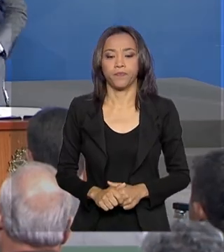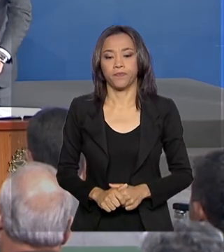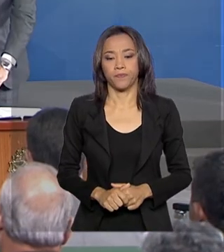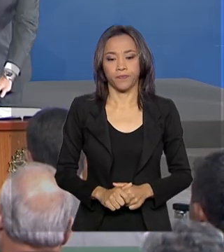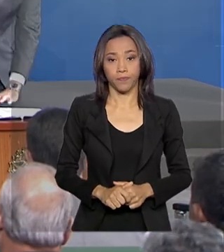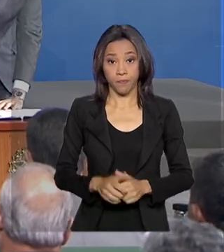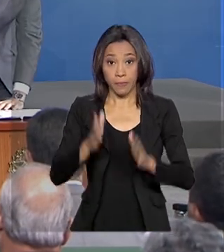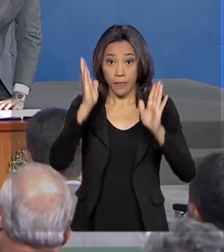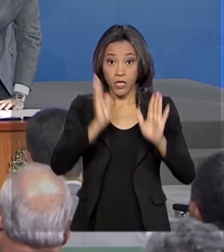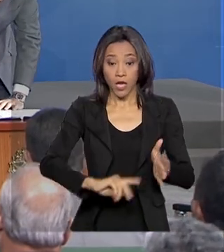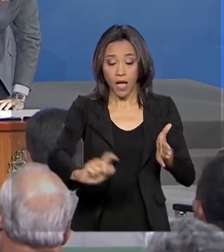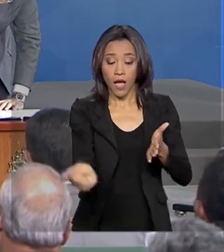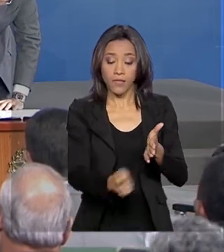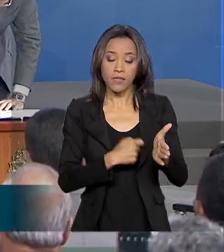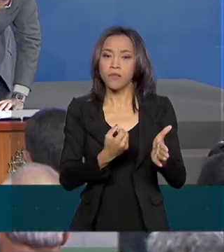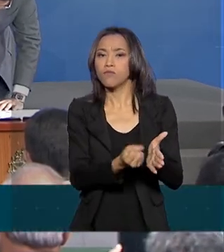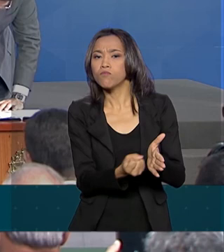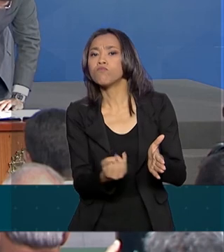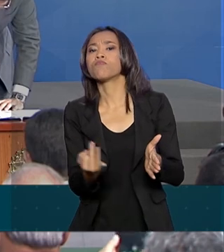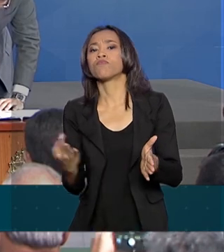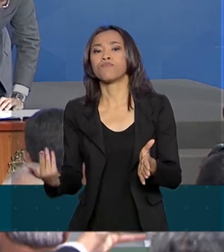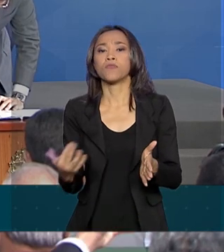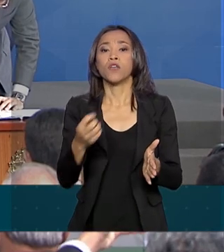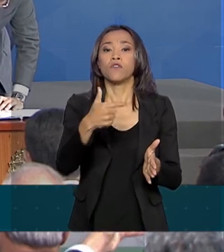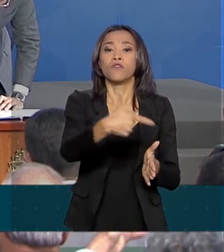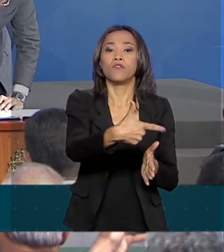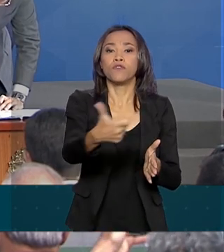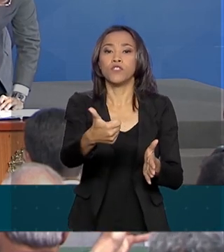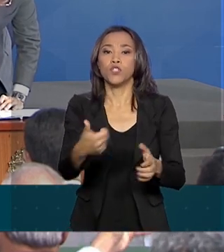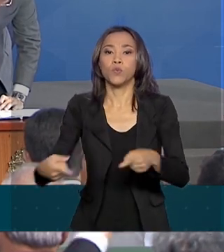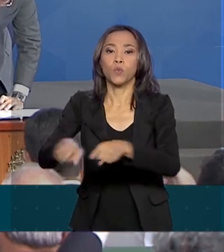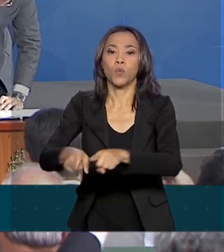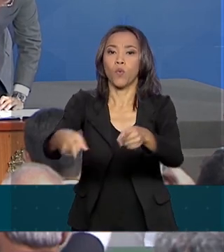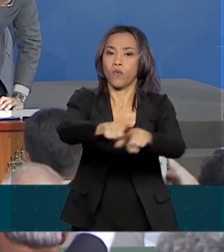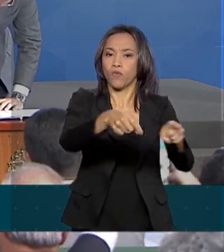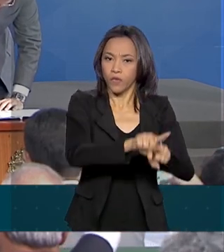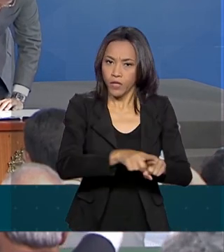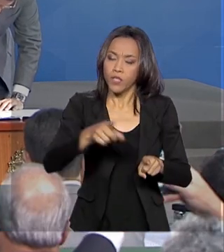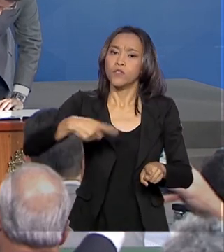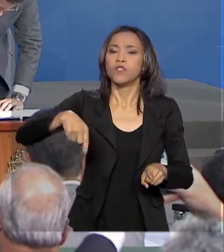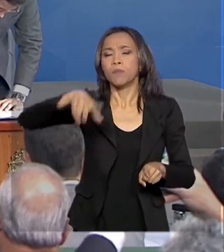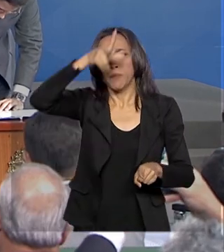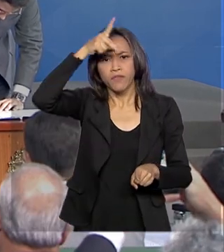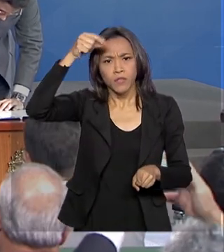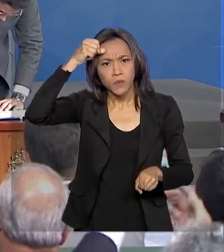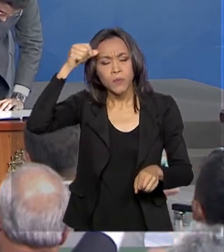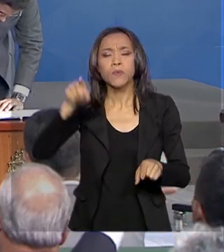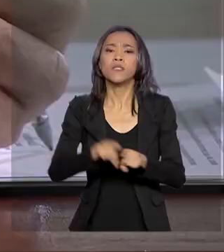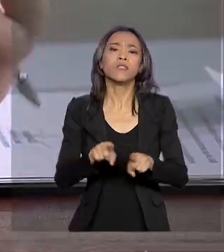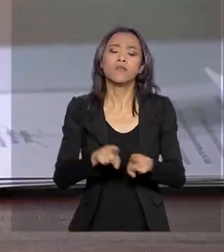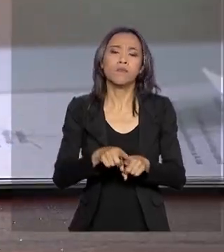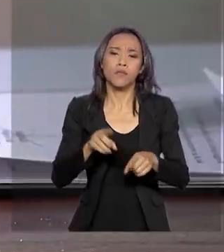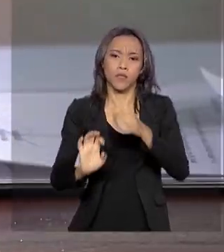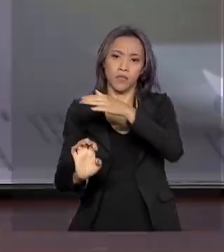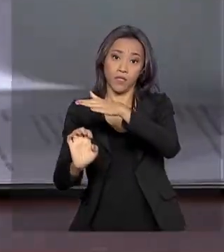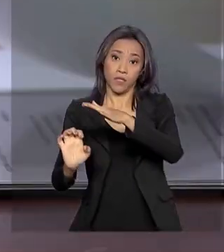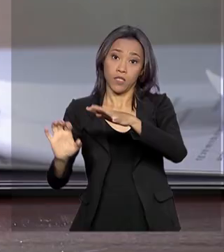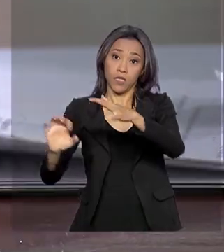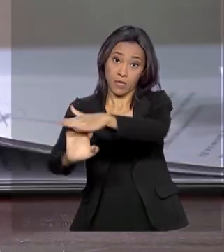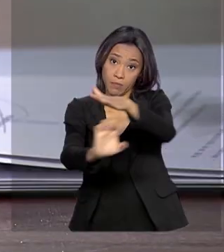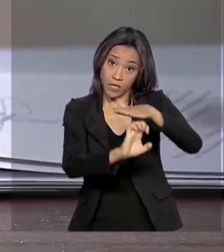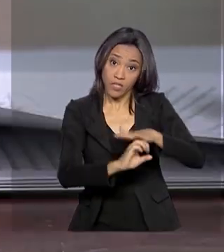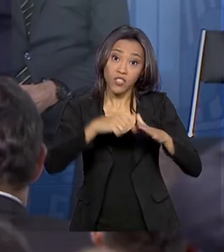Foram assinados 21 convênios com consórcios e prefeituras de 57 municípios. No total, eles